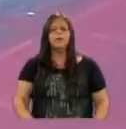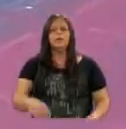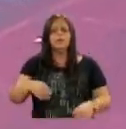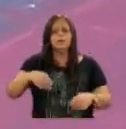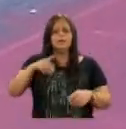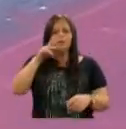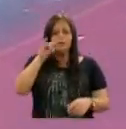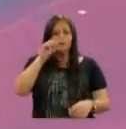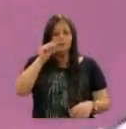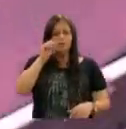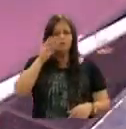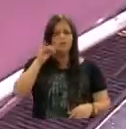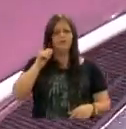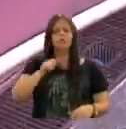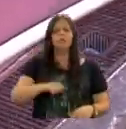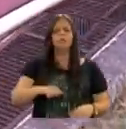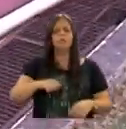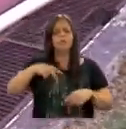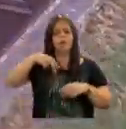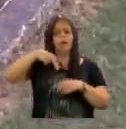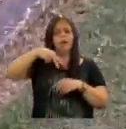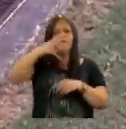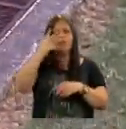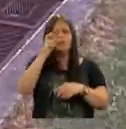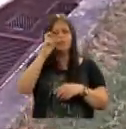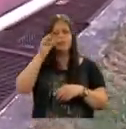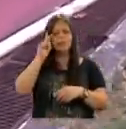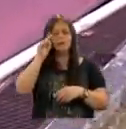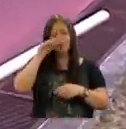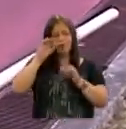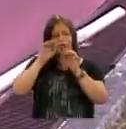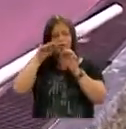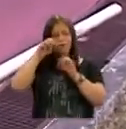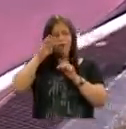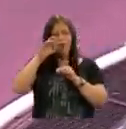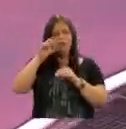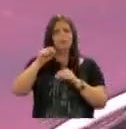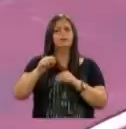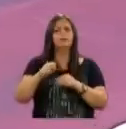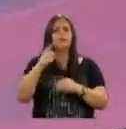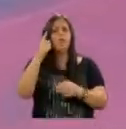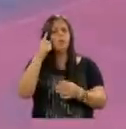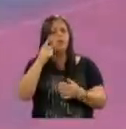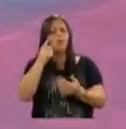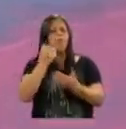emoção na caminhada de 25 metros uma aula de superação